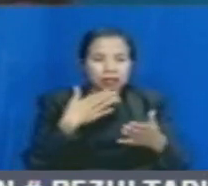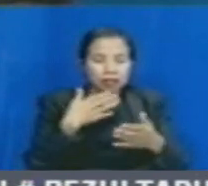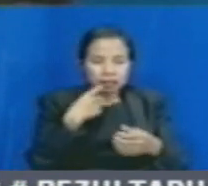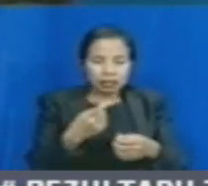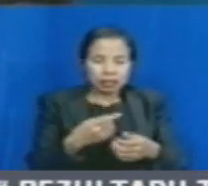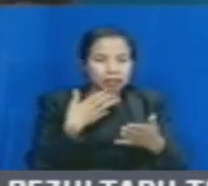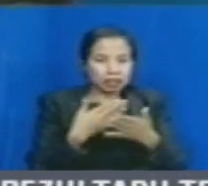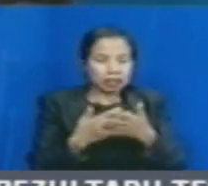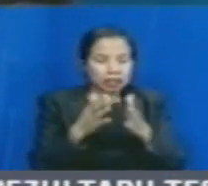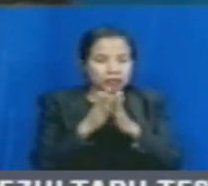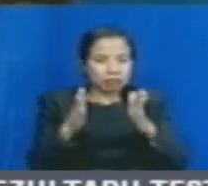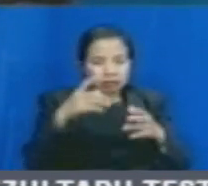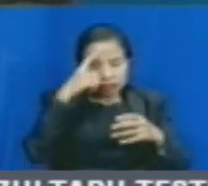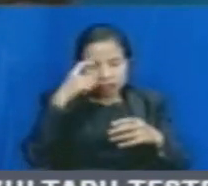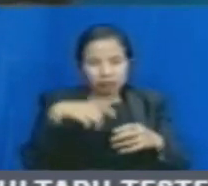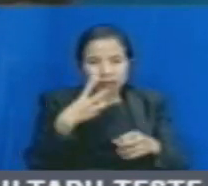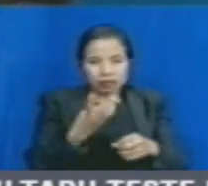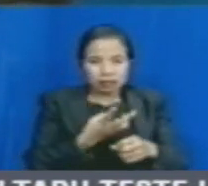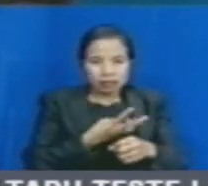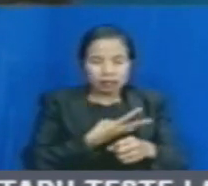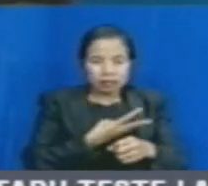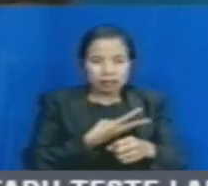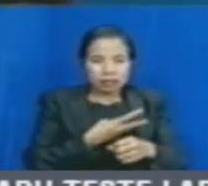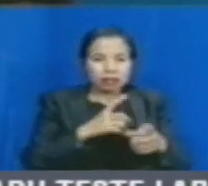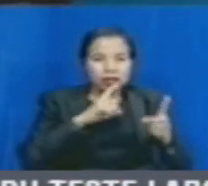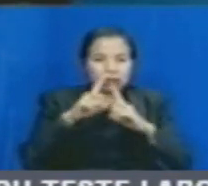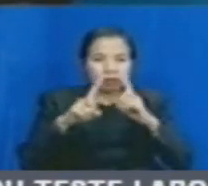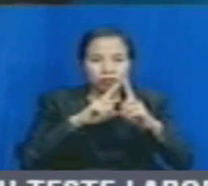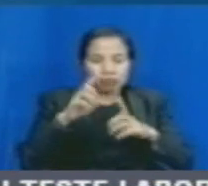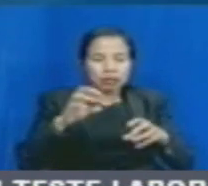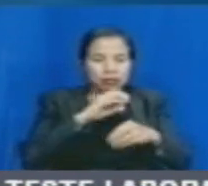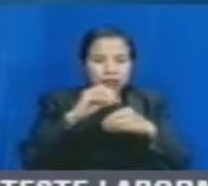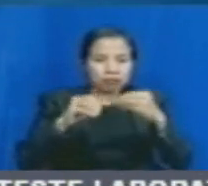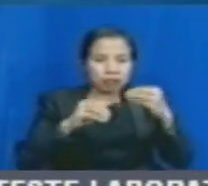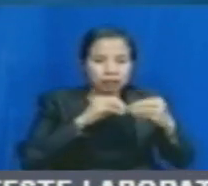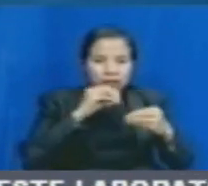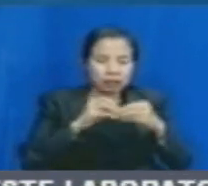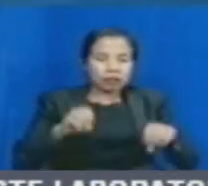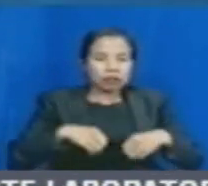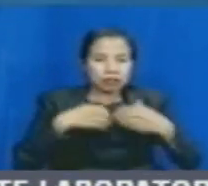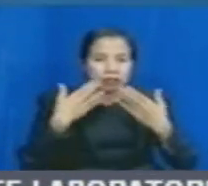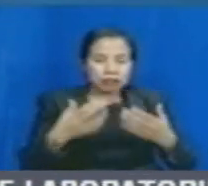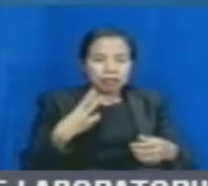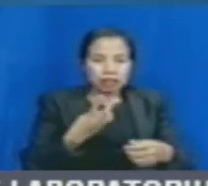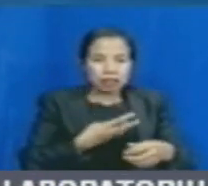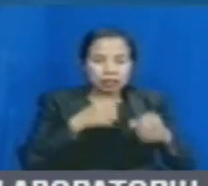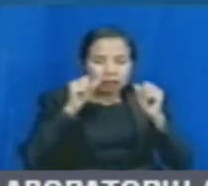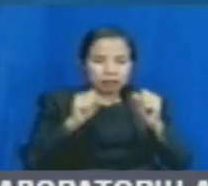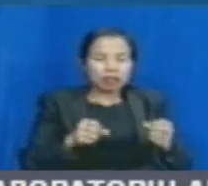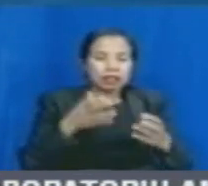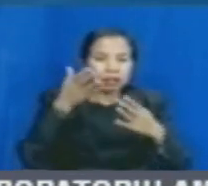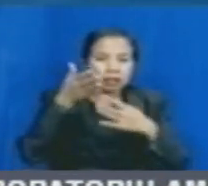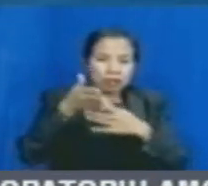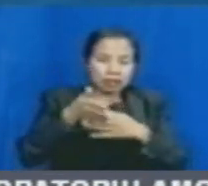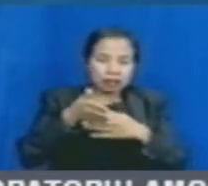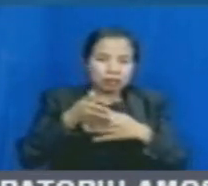tamba ita kulia konaba o insight é que tama iha